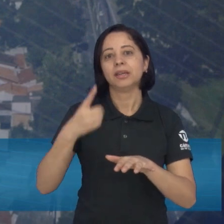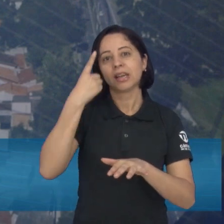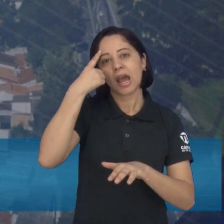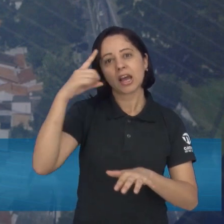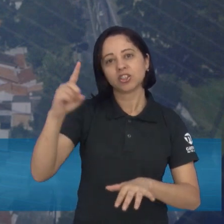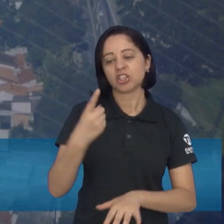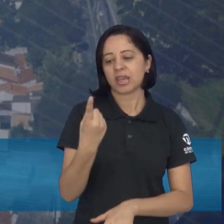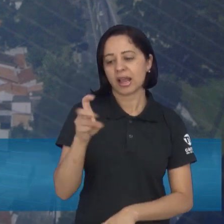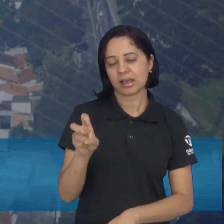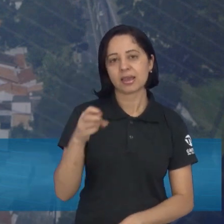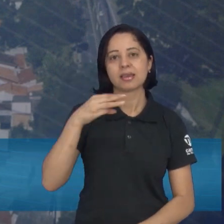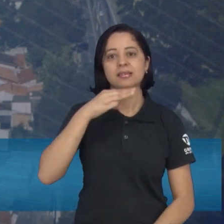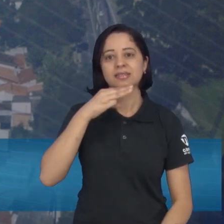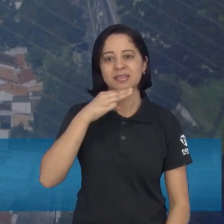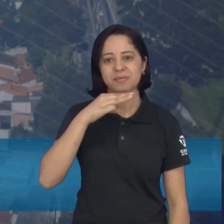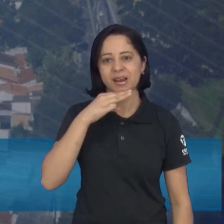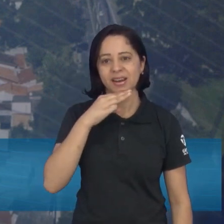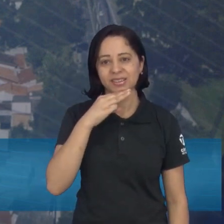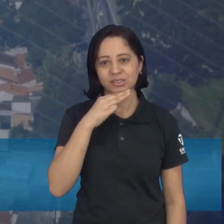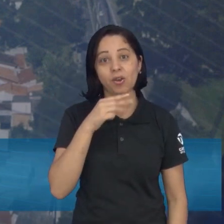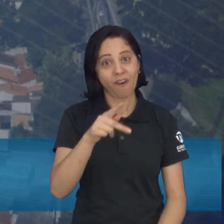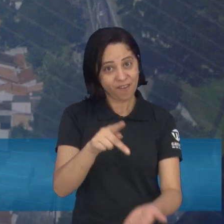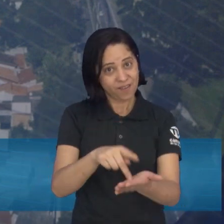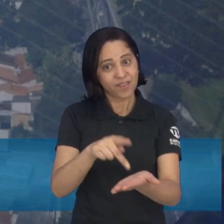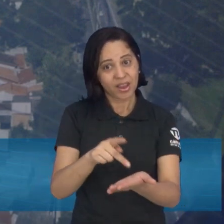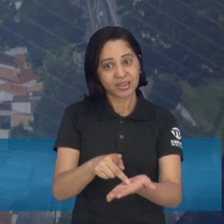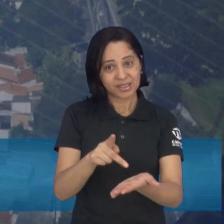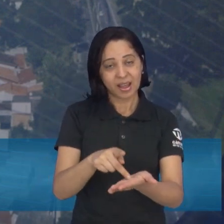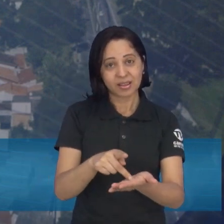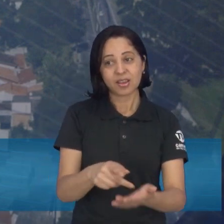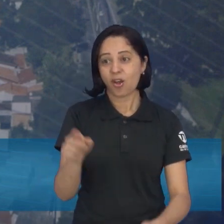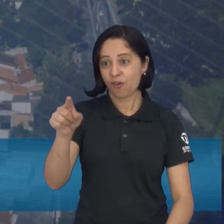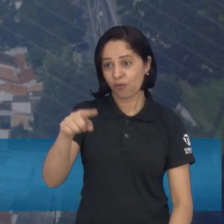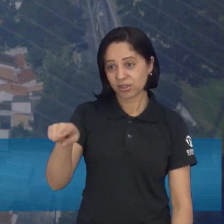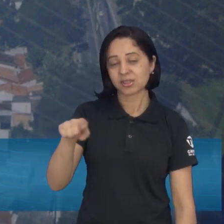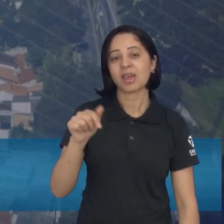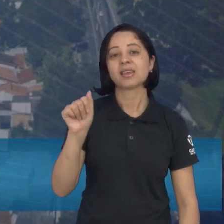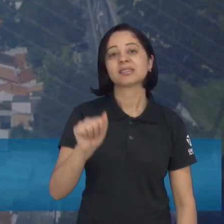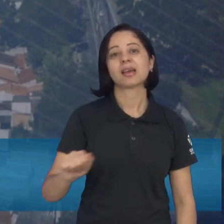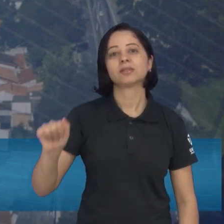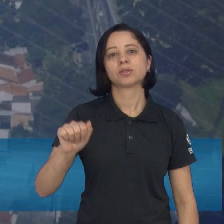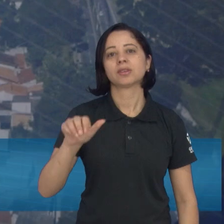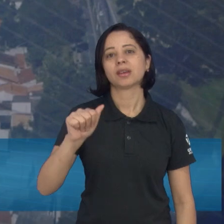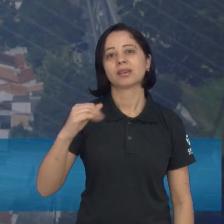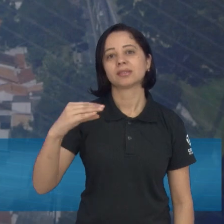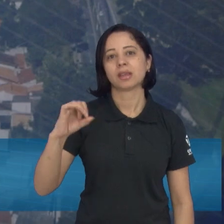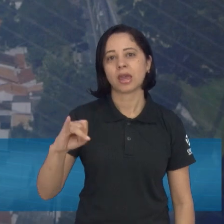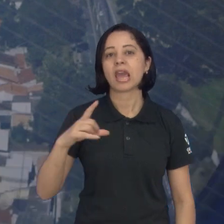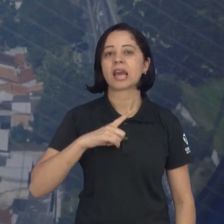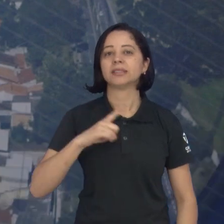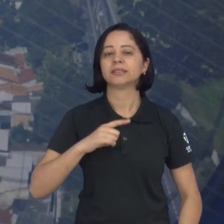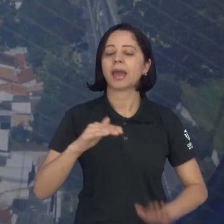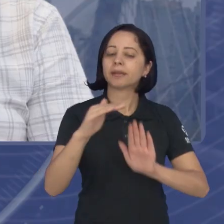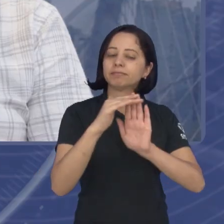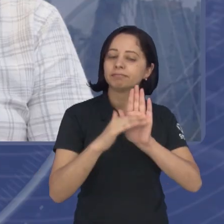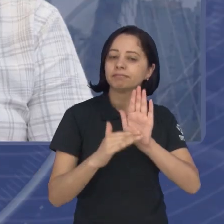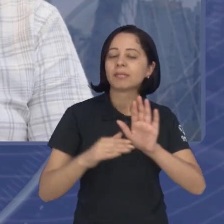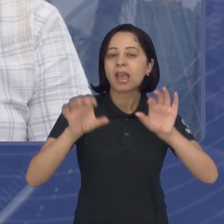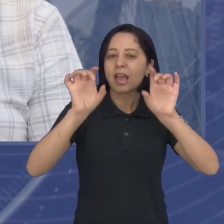15 de março. Não é mesmo, Melo? E vocês, inclusive da CI, fazem uma programação